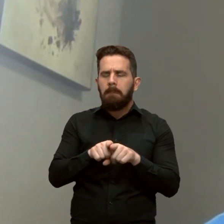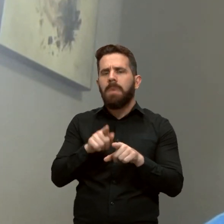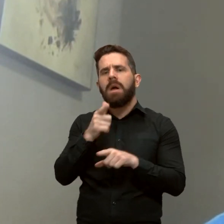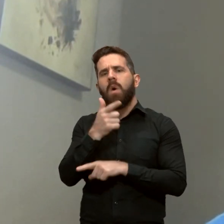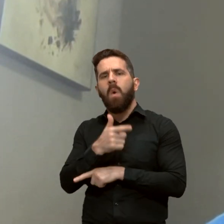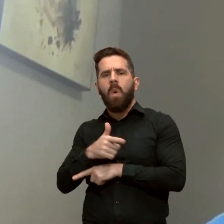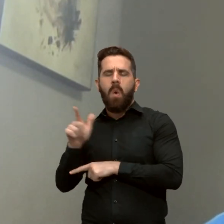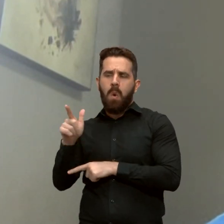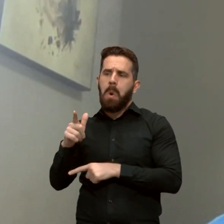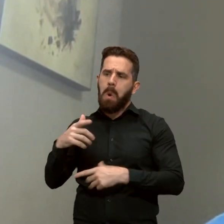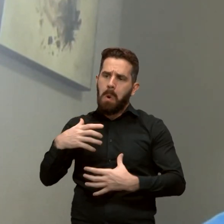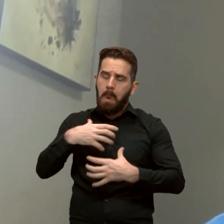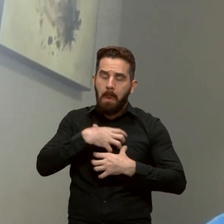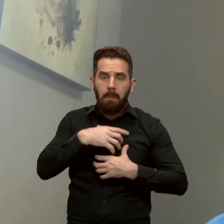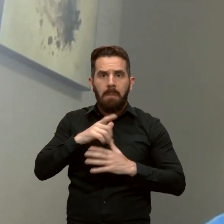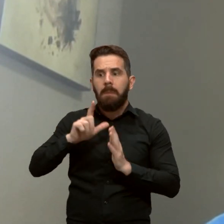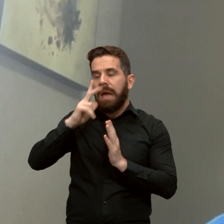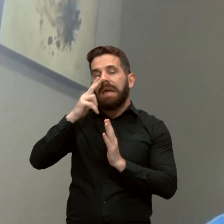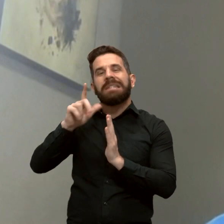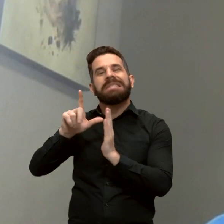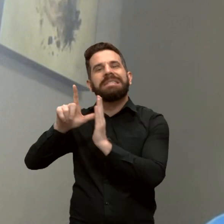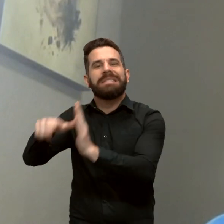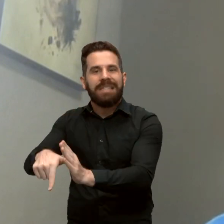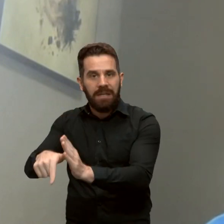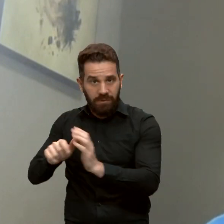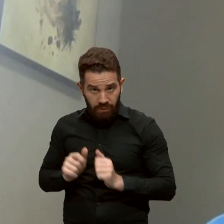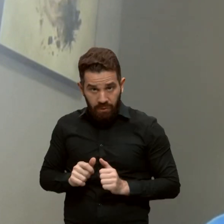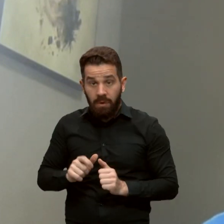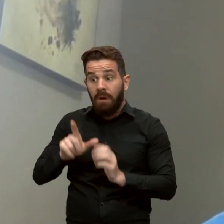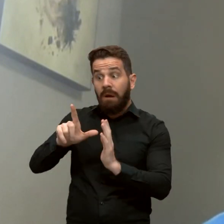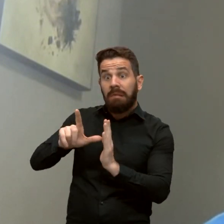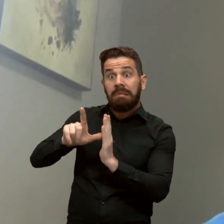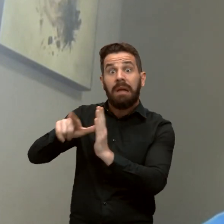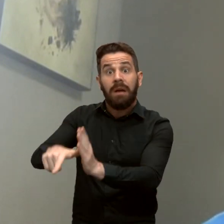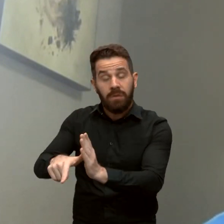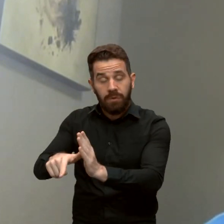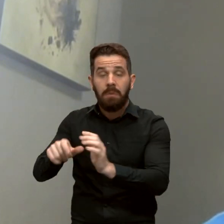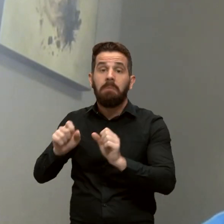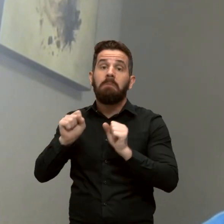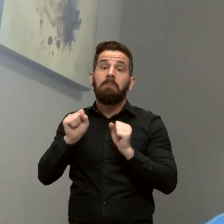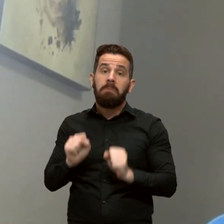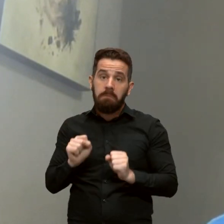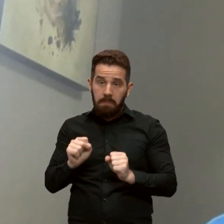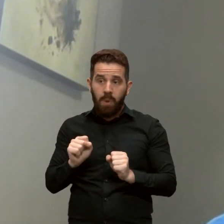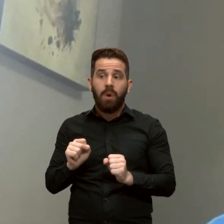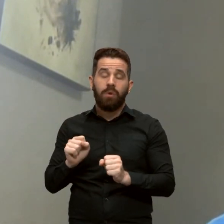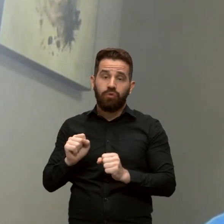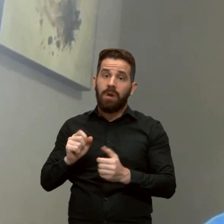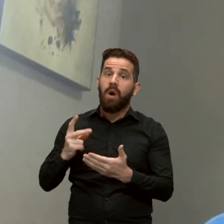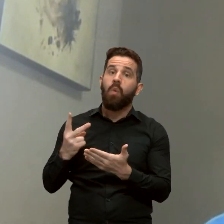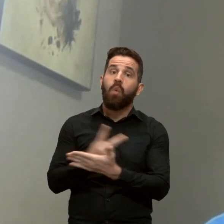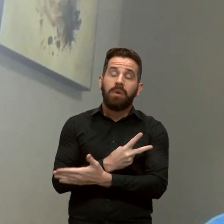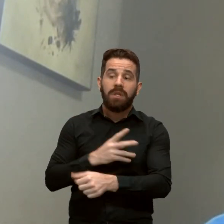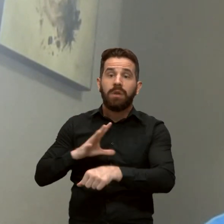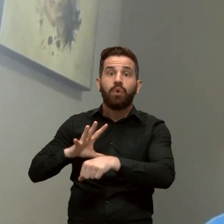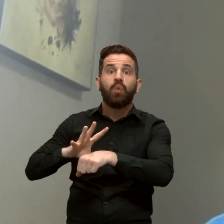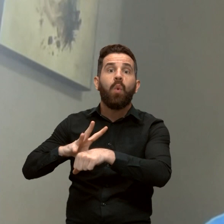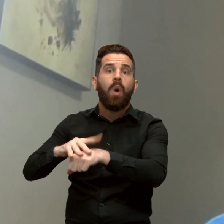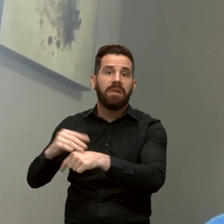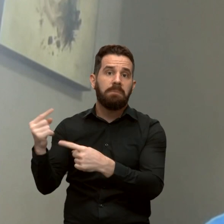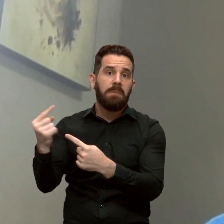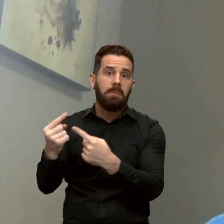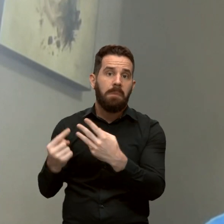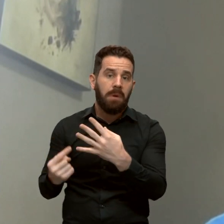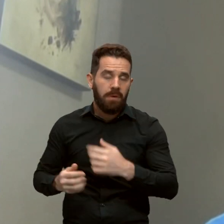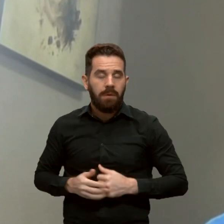mais tardios, e esses sintomas tardios implicam em risco aumentado de algumas doenças, como, por exemplo,